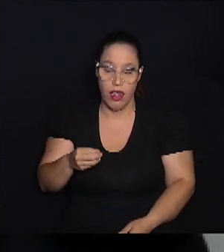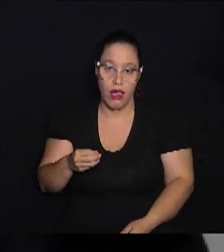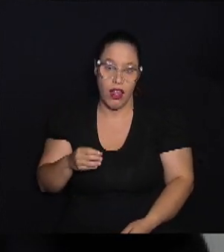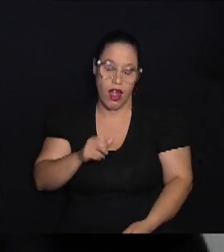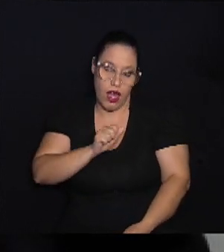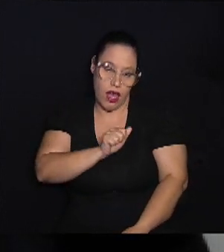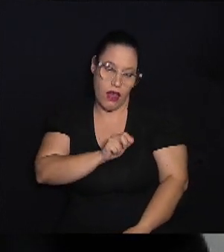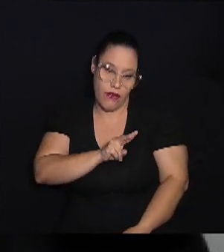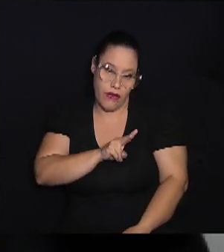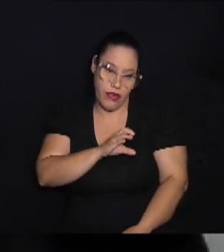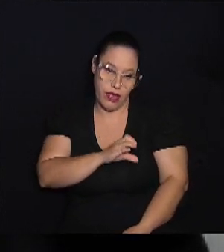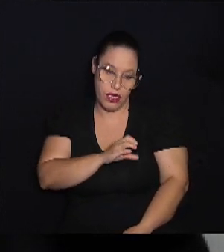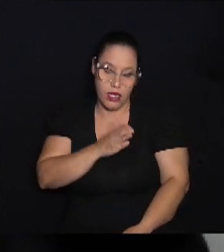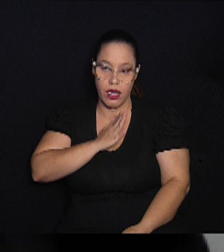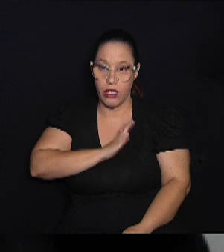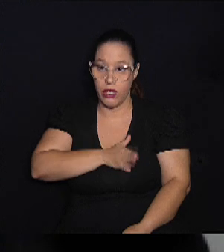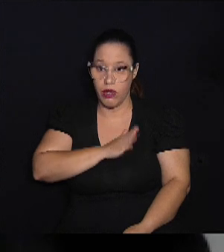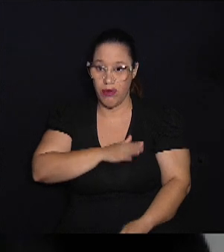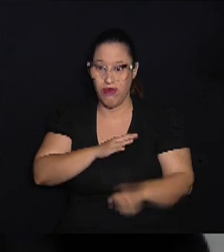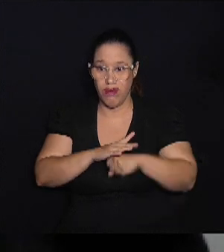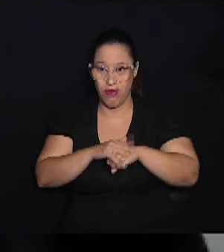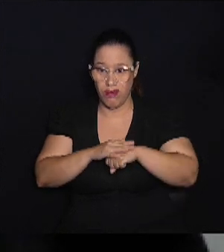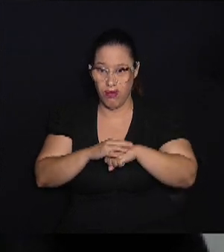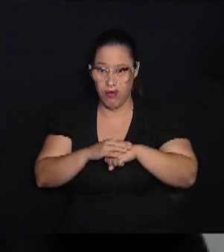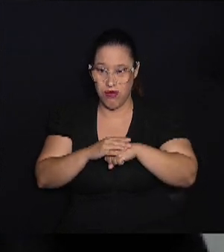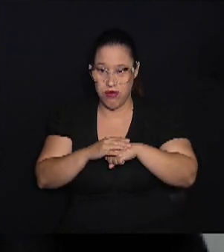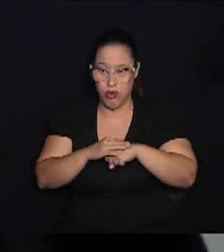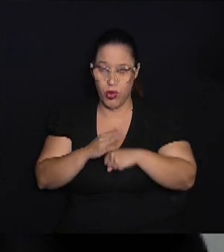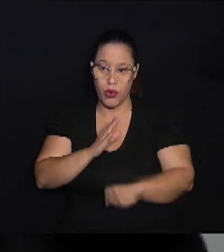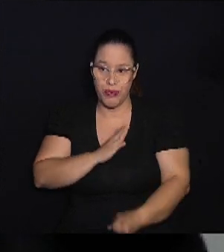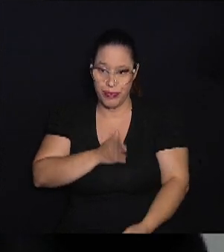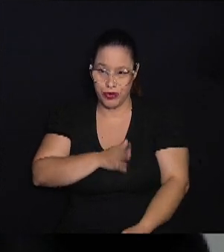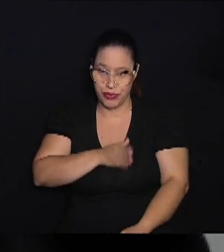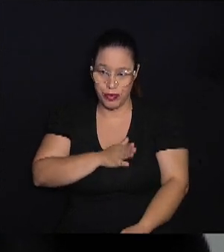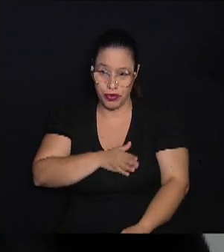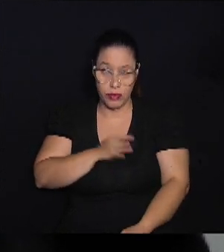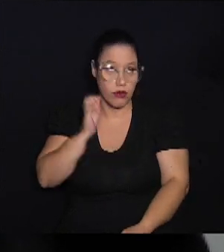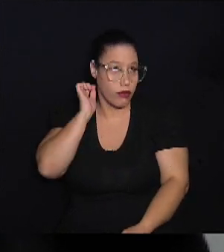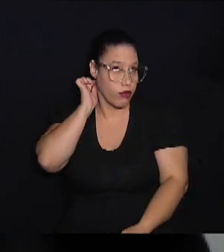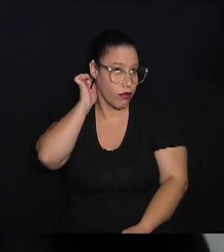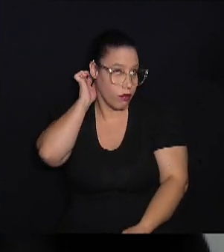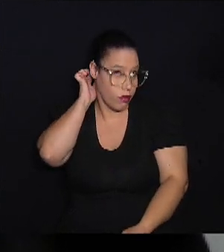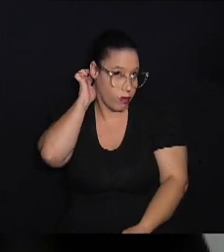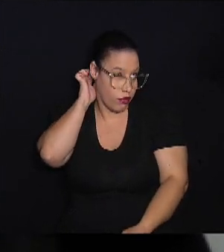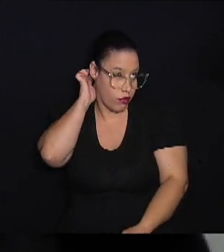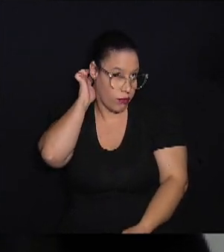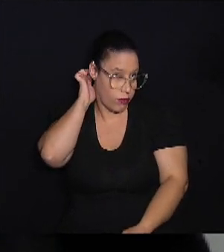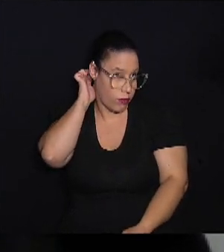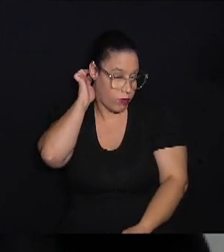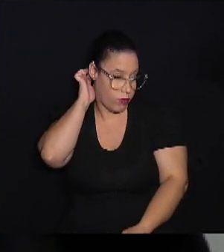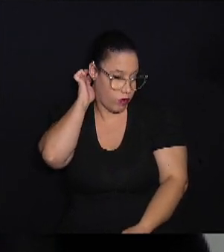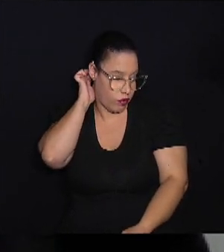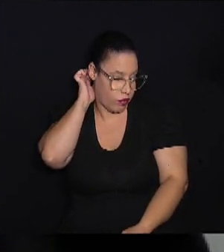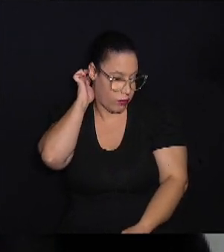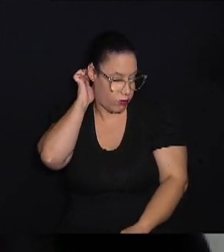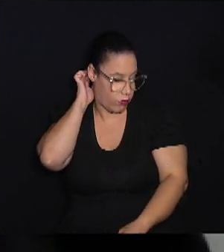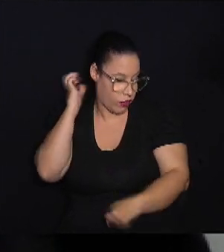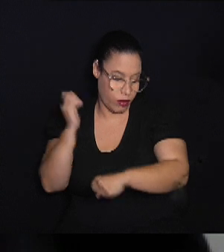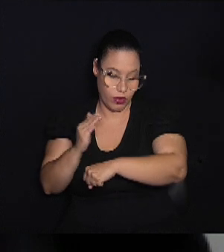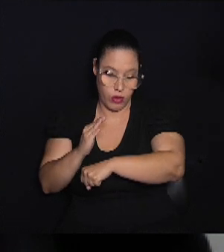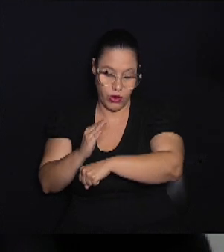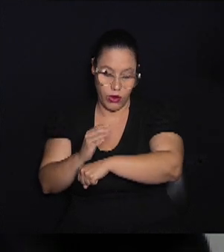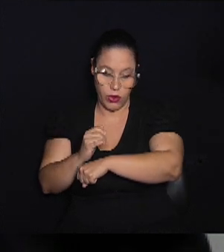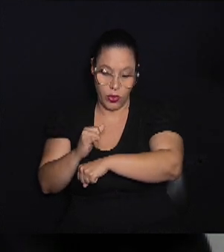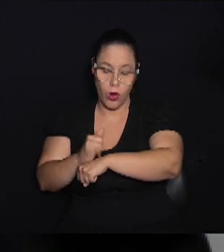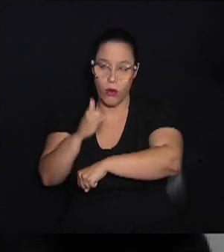doenças coronárias, doenças psíquicas têm muita relação, a obesidade, diabetes. Então,